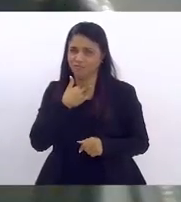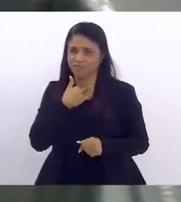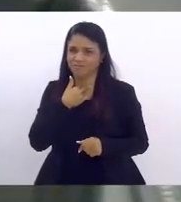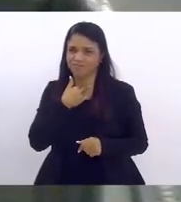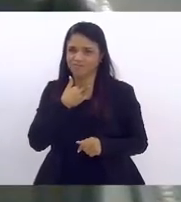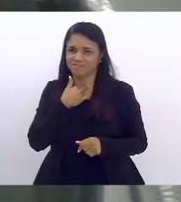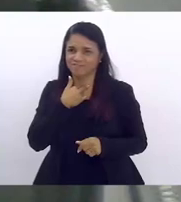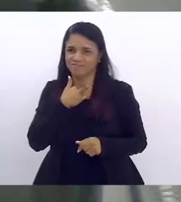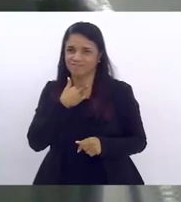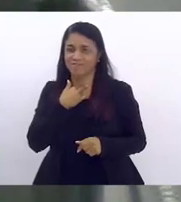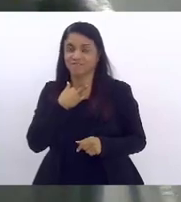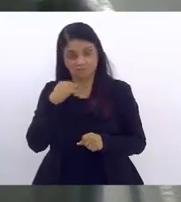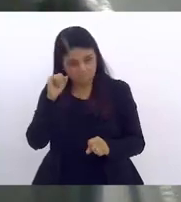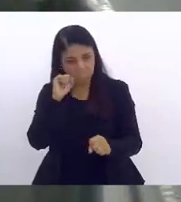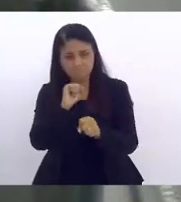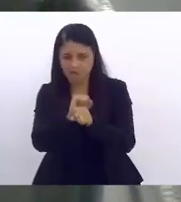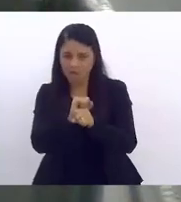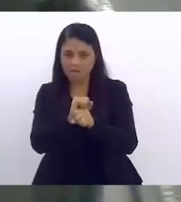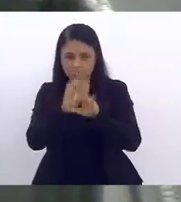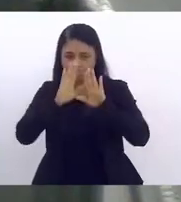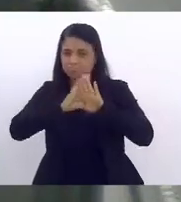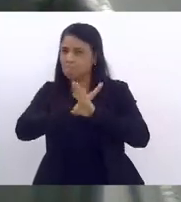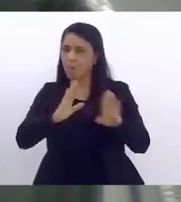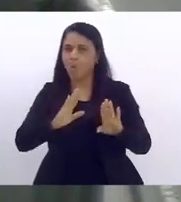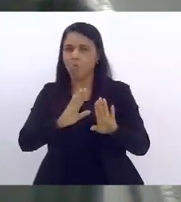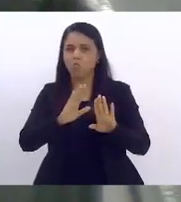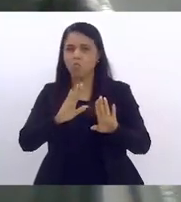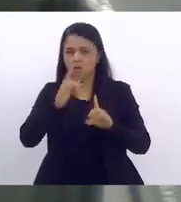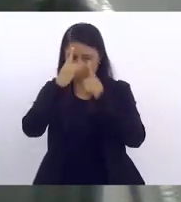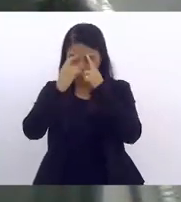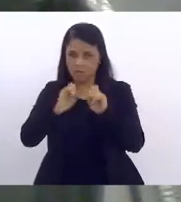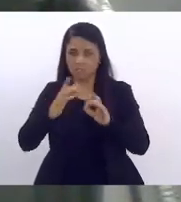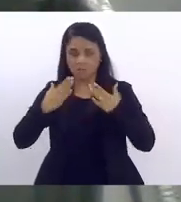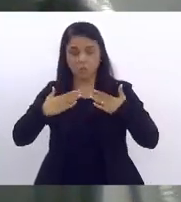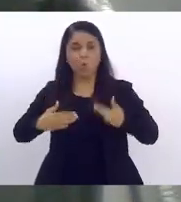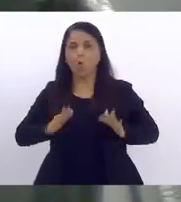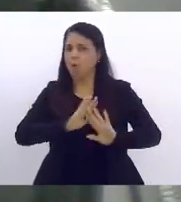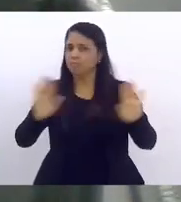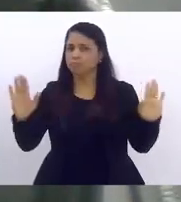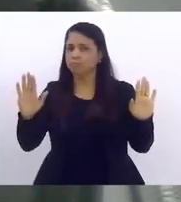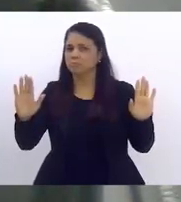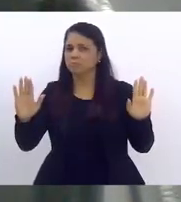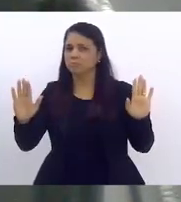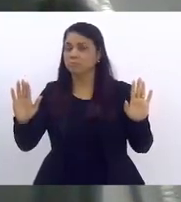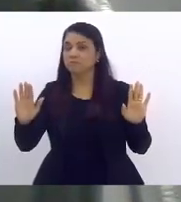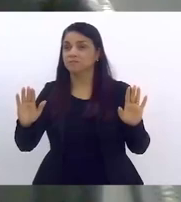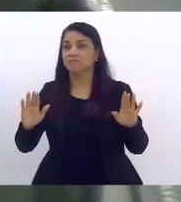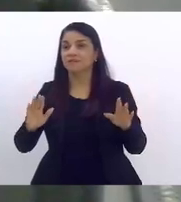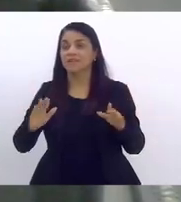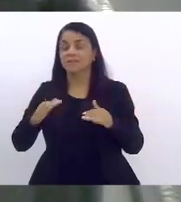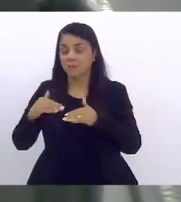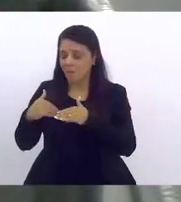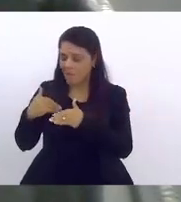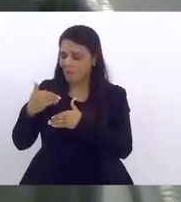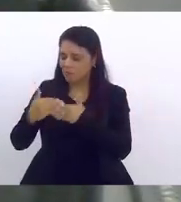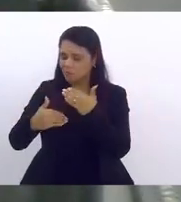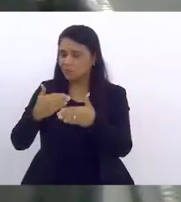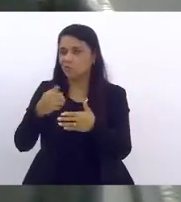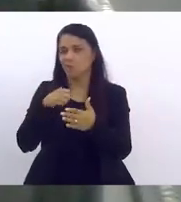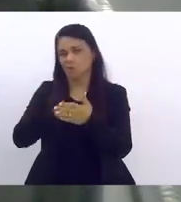como impedir que a sua ação de violência se estabeleça sobre o meu corpo, né? Mas isso é construção, isso é